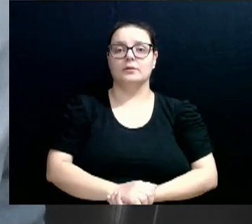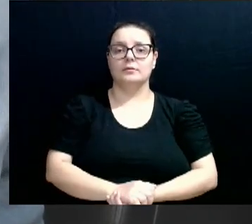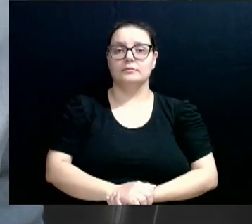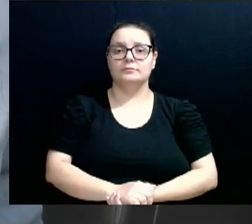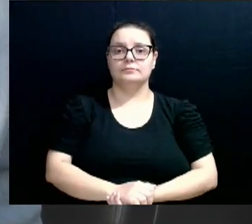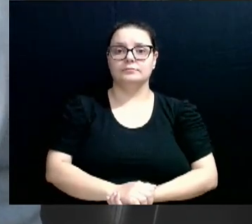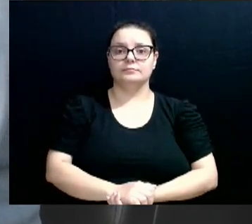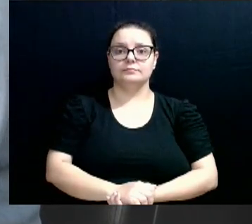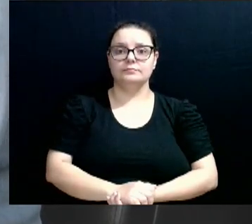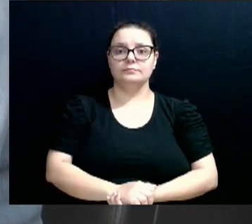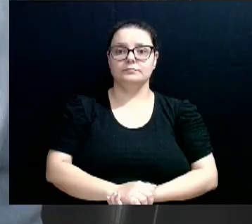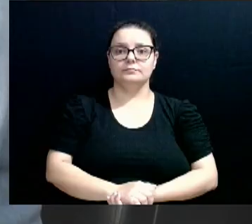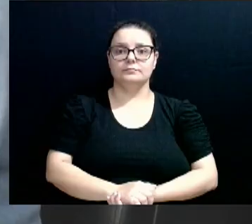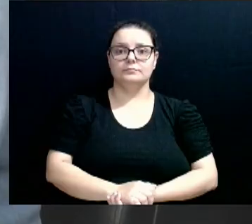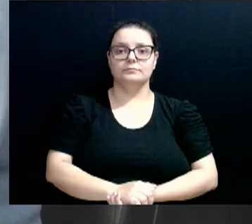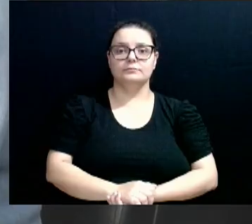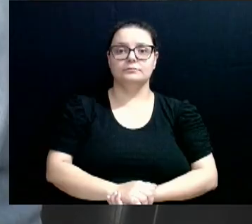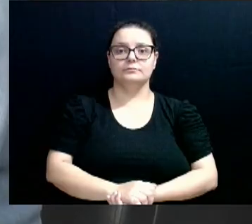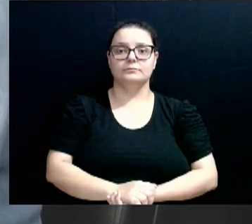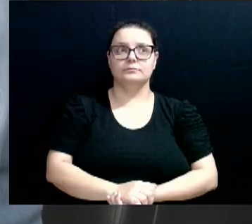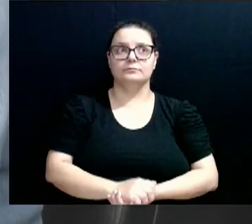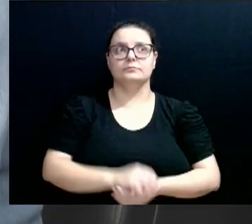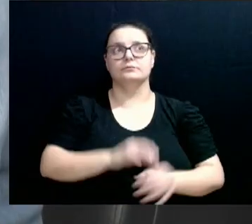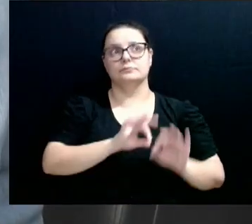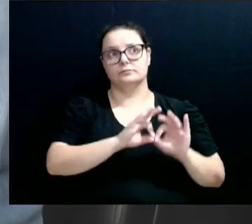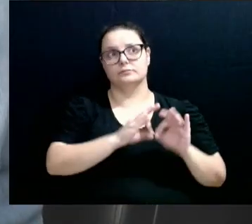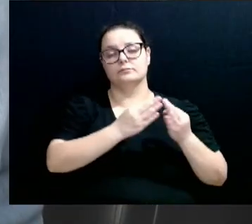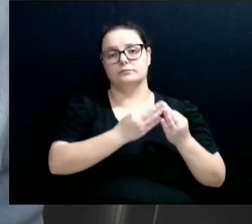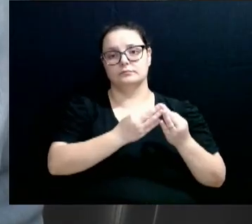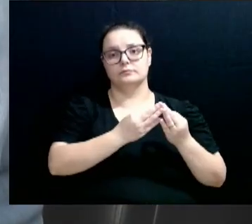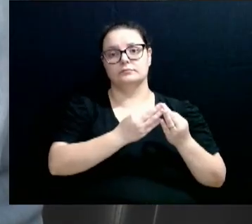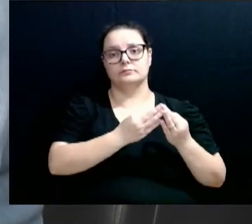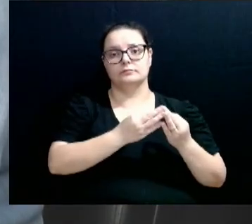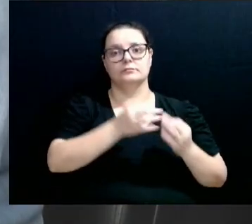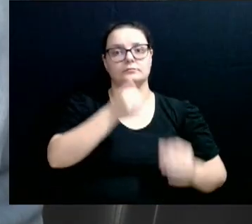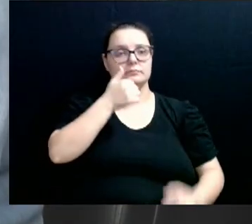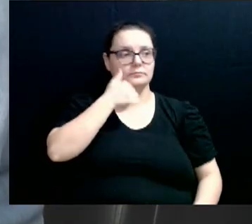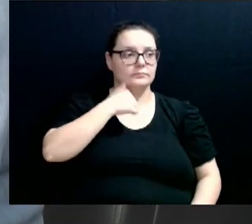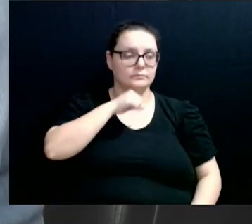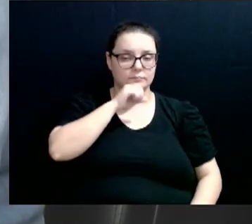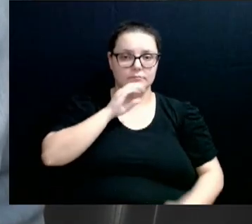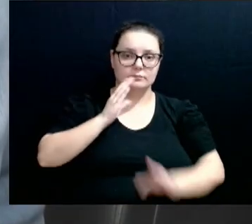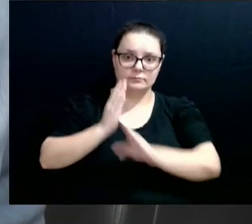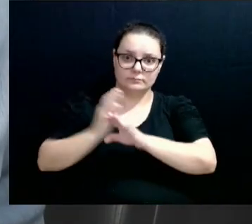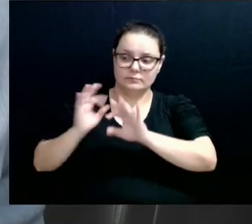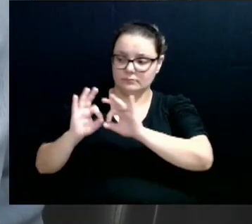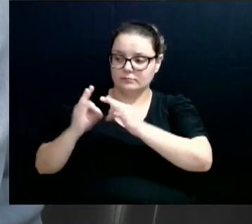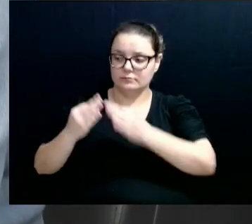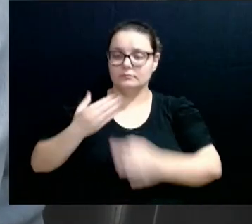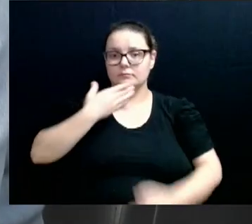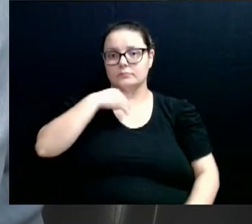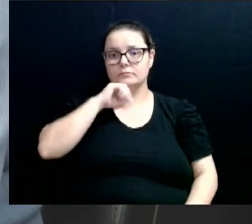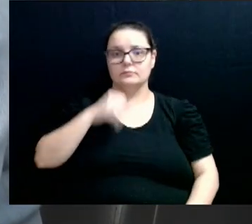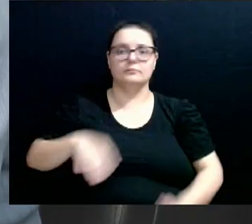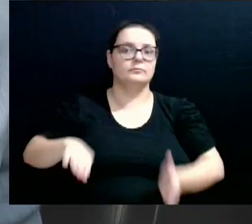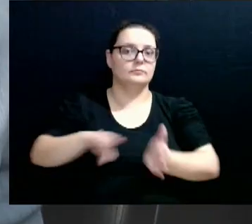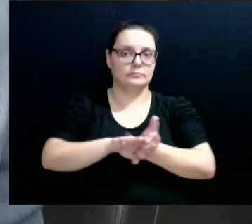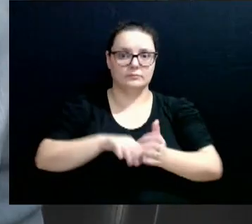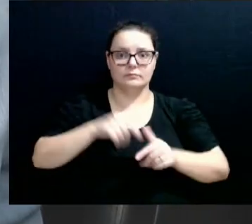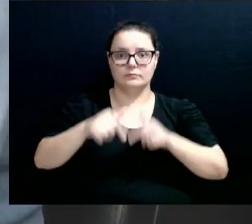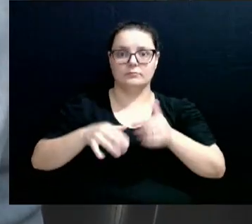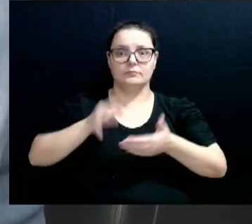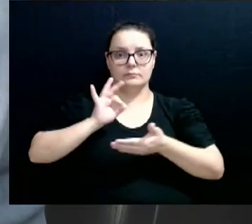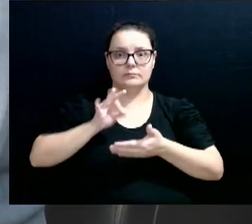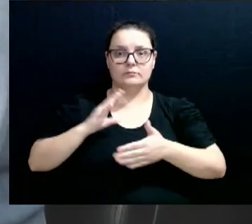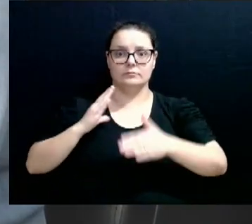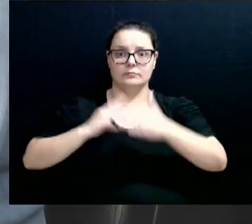digamos que a família da minha mãe encontra com a família do meu pai, que também veio para trabalhar no café, eram imigrantes italianos que vieram